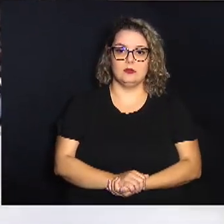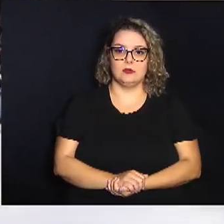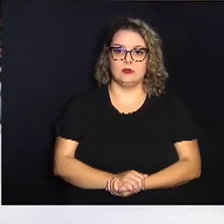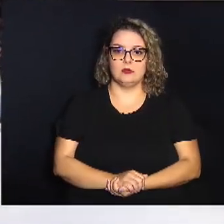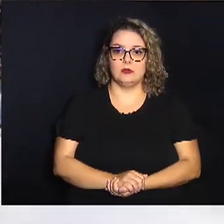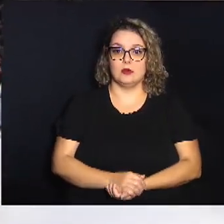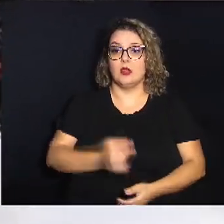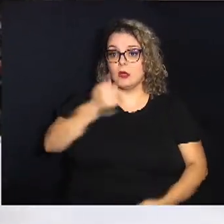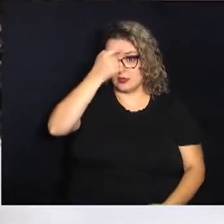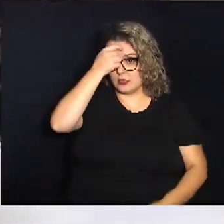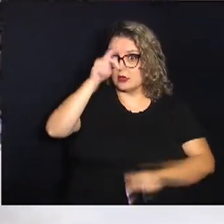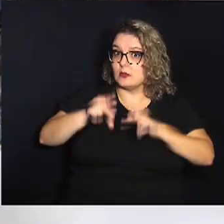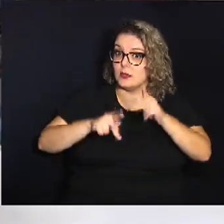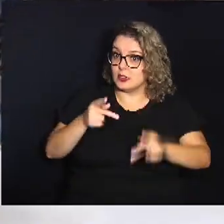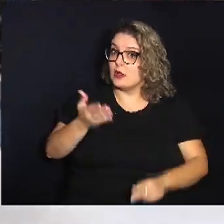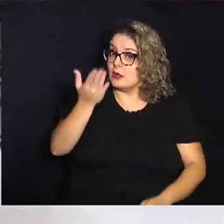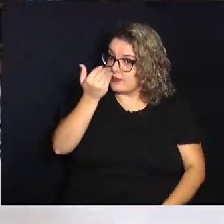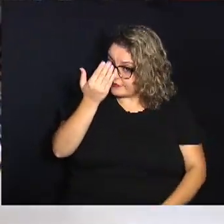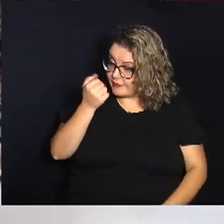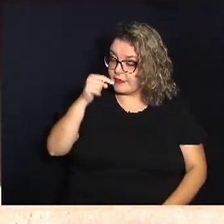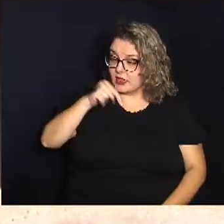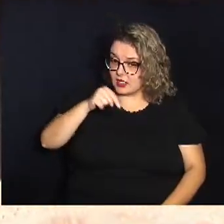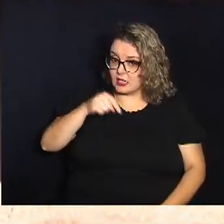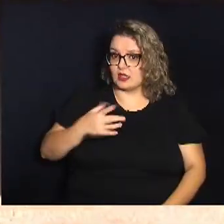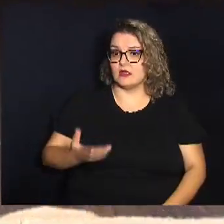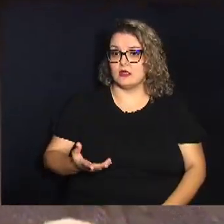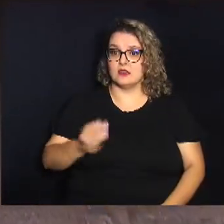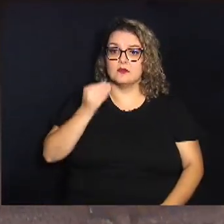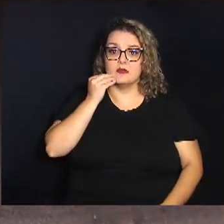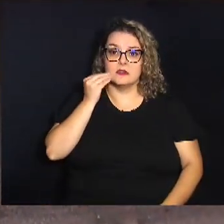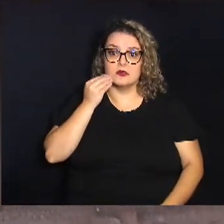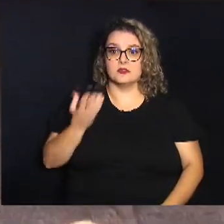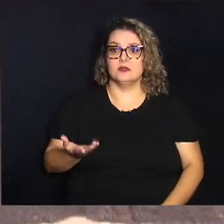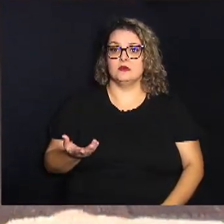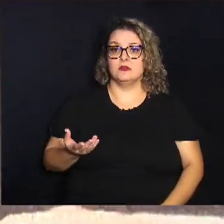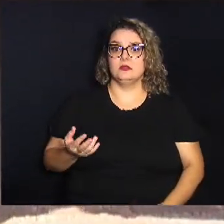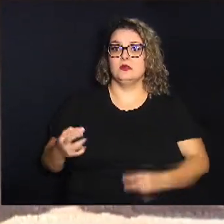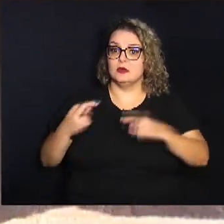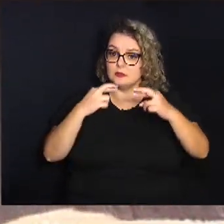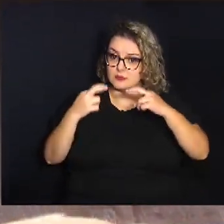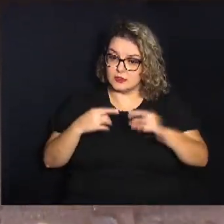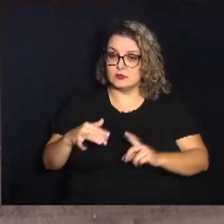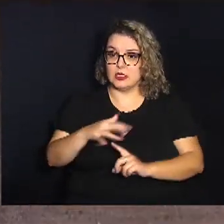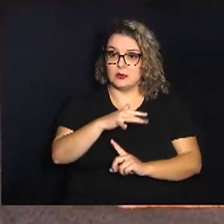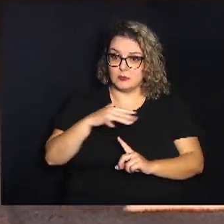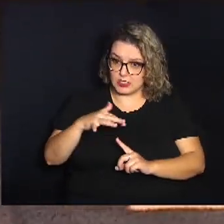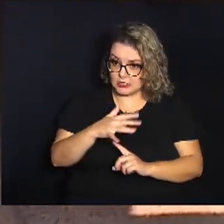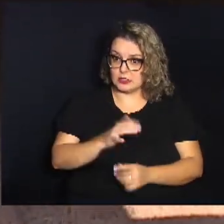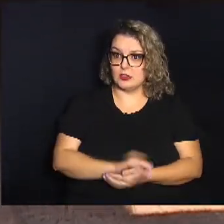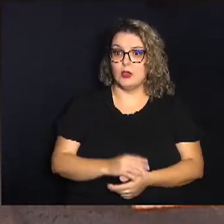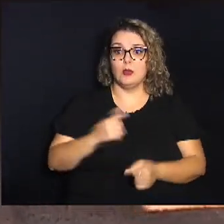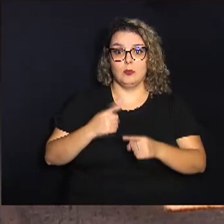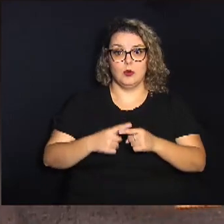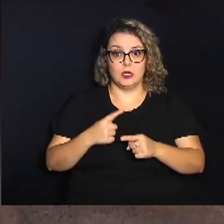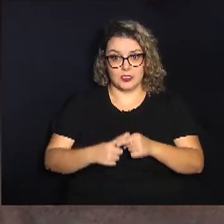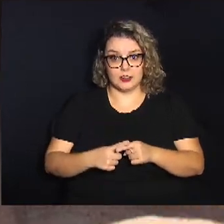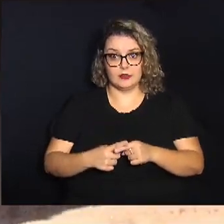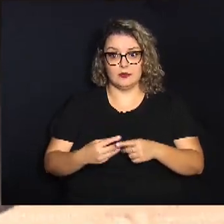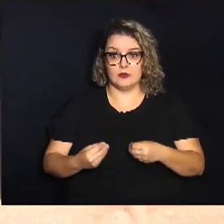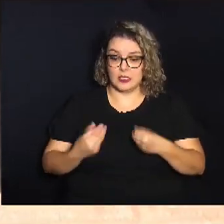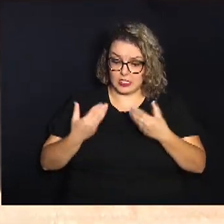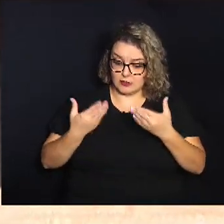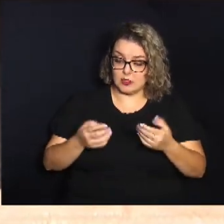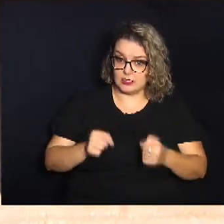conscientizo aí a população que venha experimentar fazer essa inspeção ambiental porque isso aí vai trazer